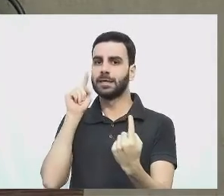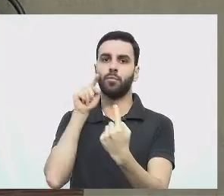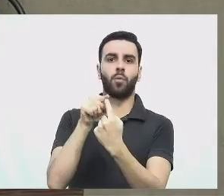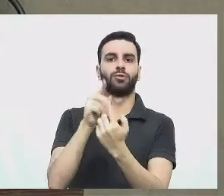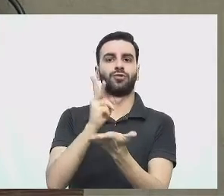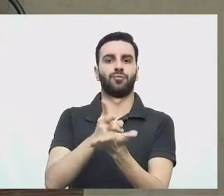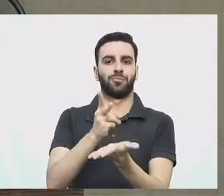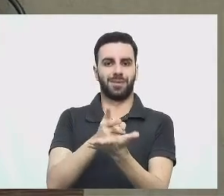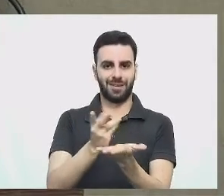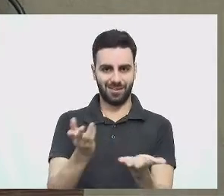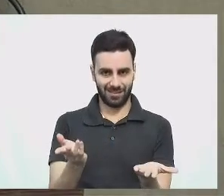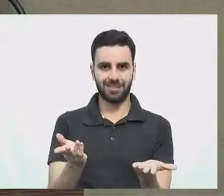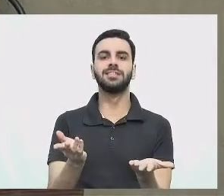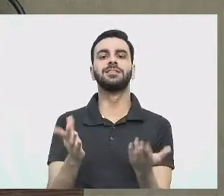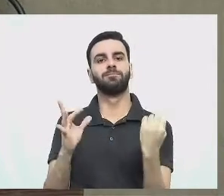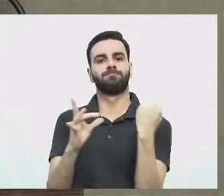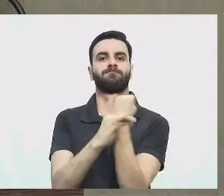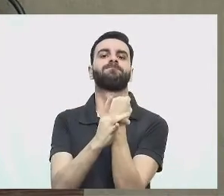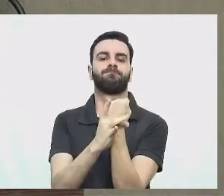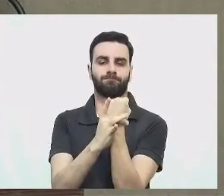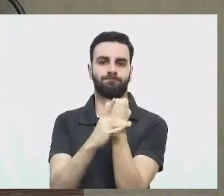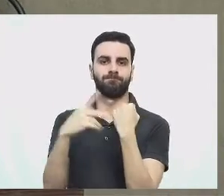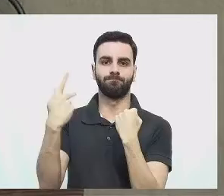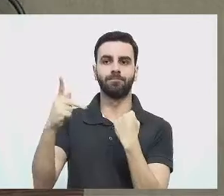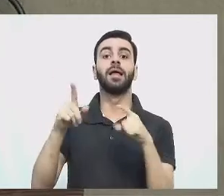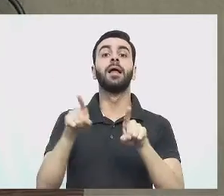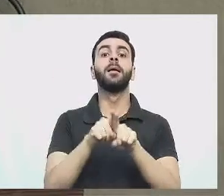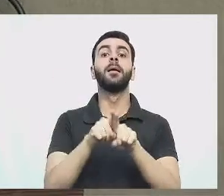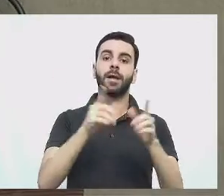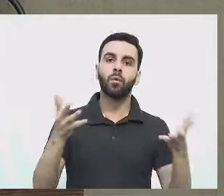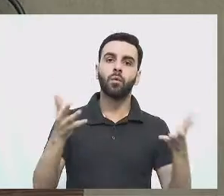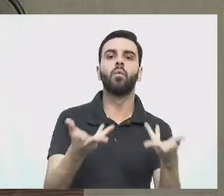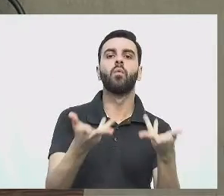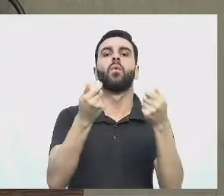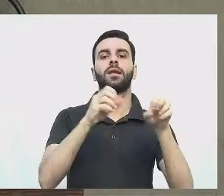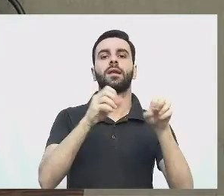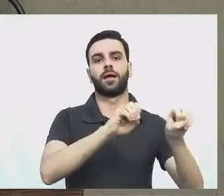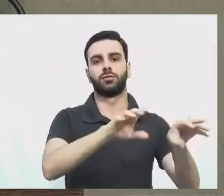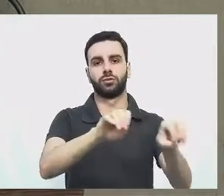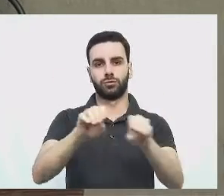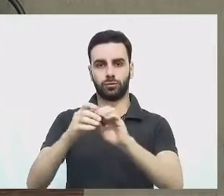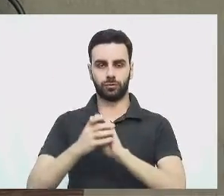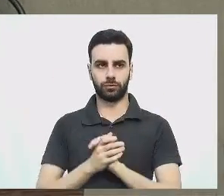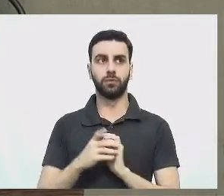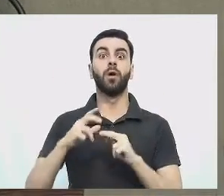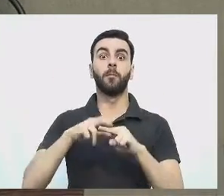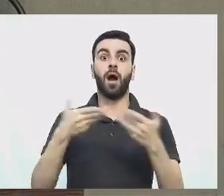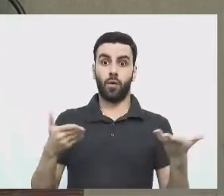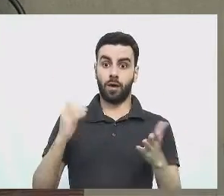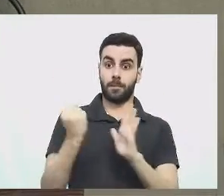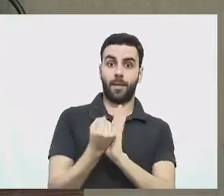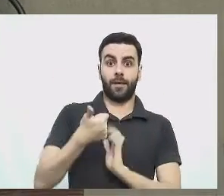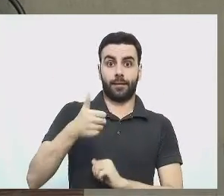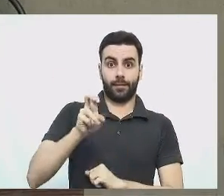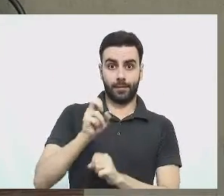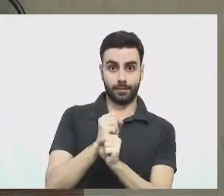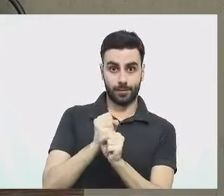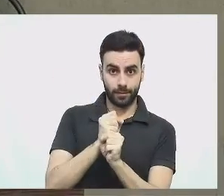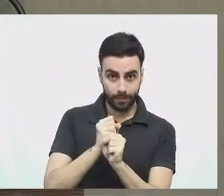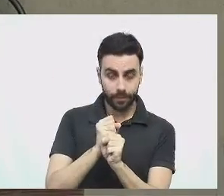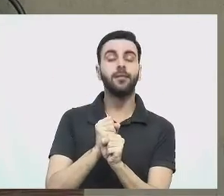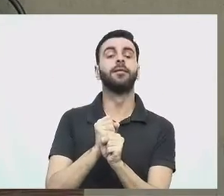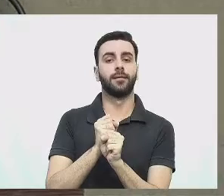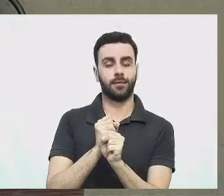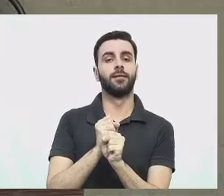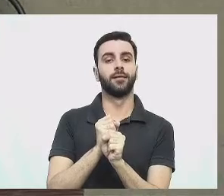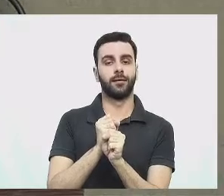comum: sustentabilidade financeira e qualidade na formação. Passado 15 anos, nós estamos